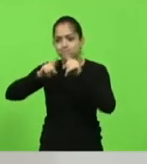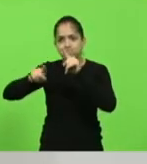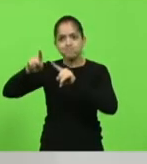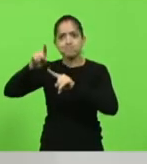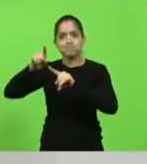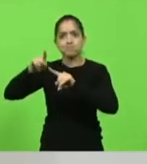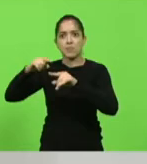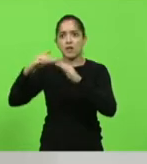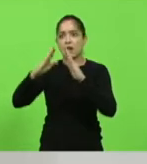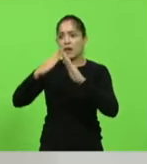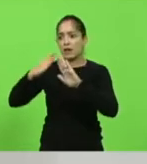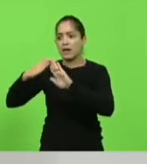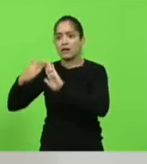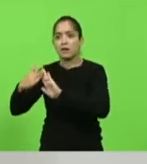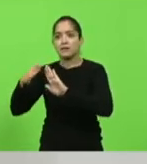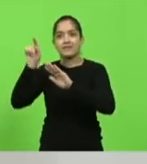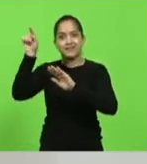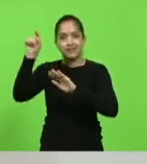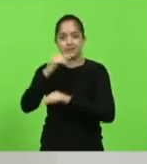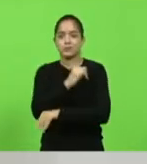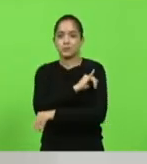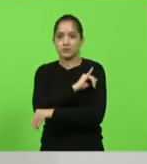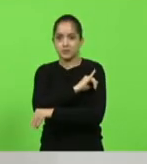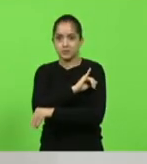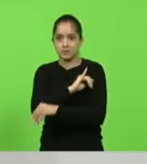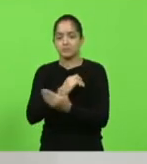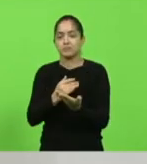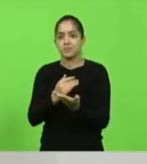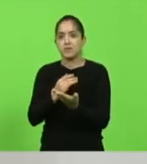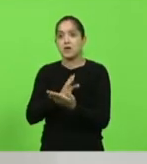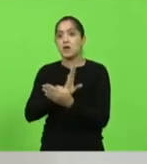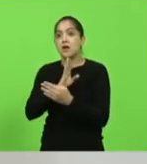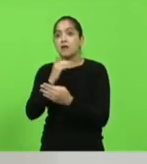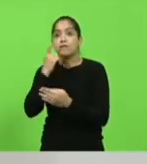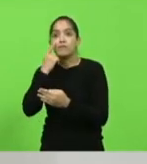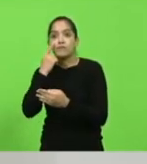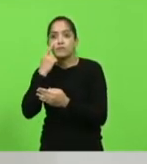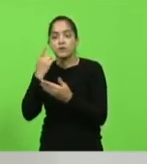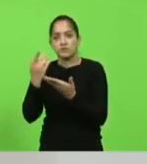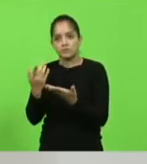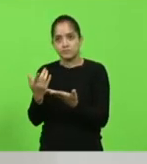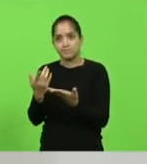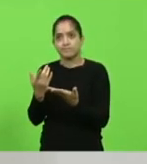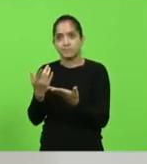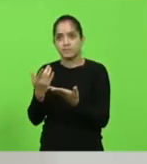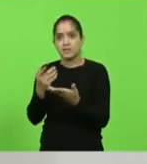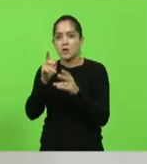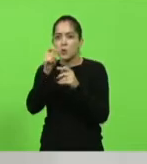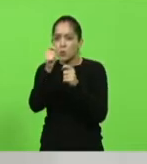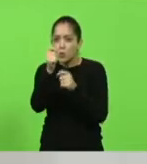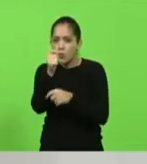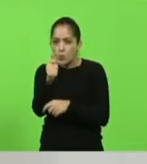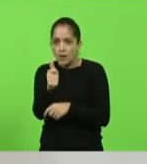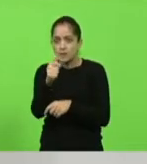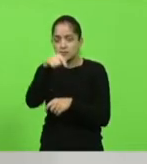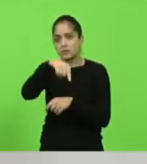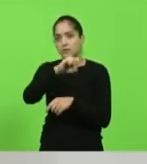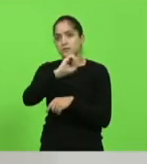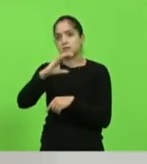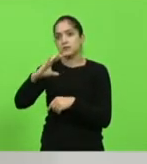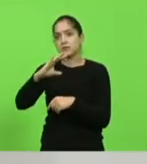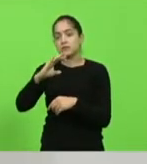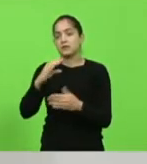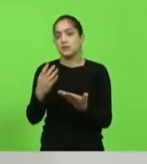favelas do Rio de Janeiro e nós tivemos um princípio dessa situação em Santa